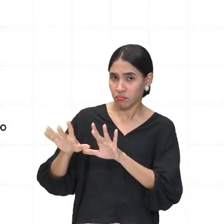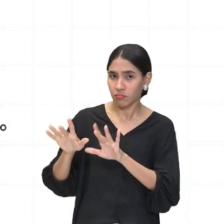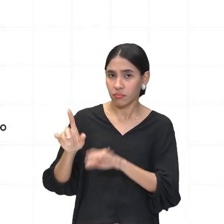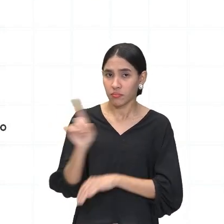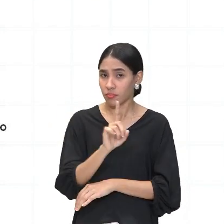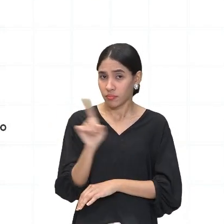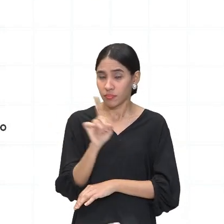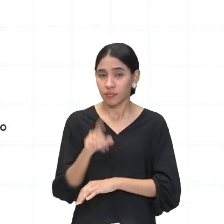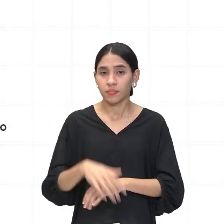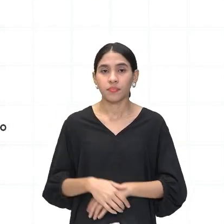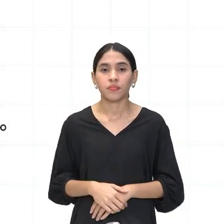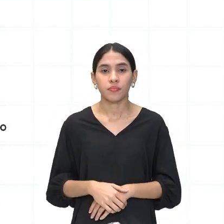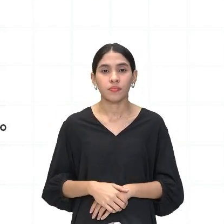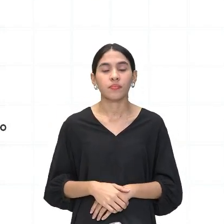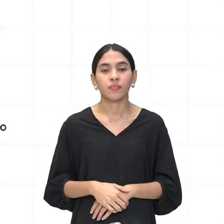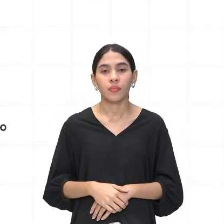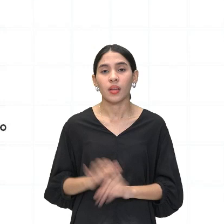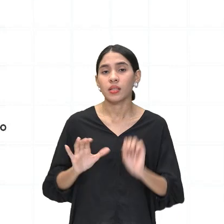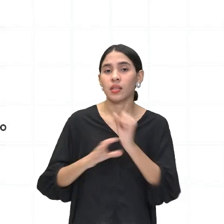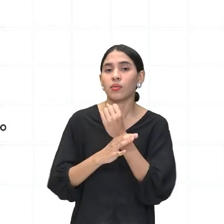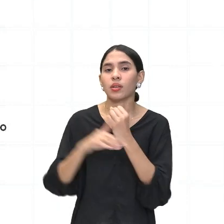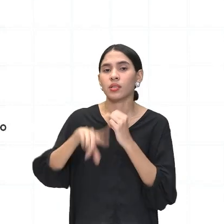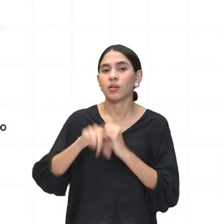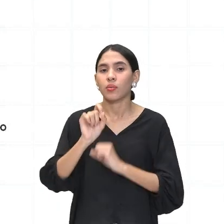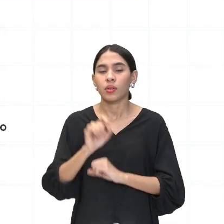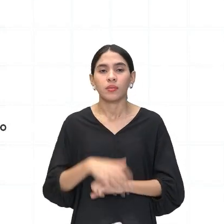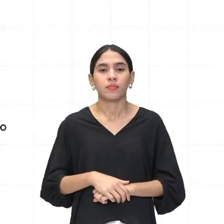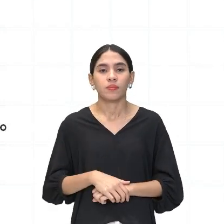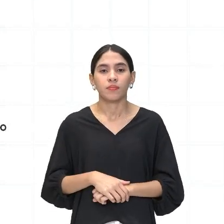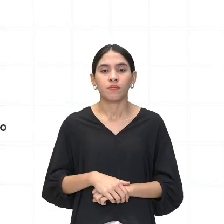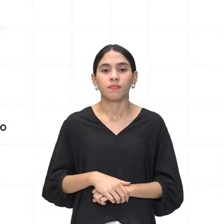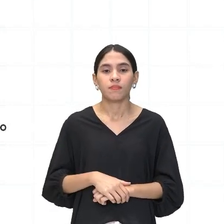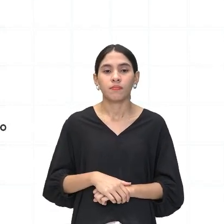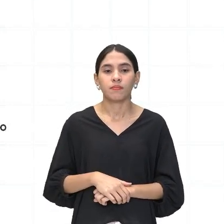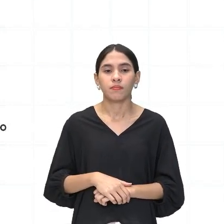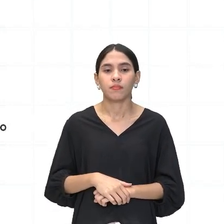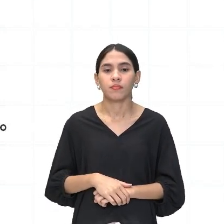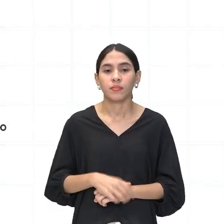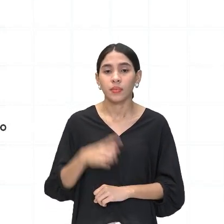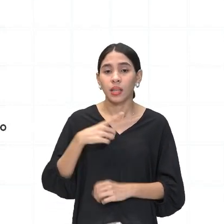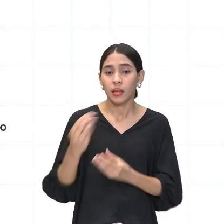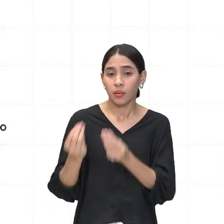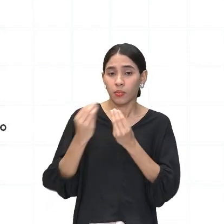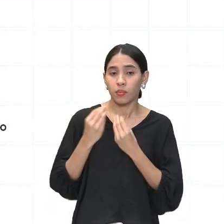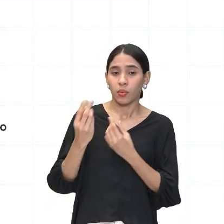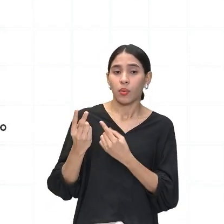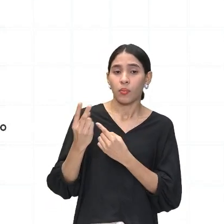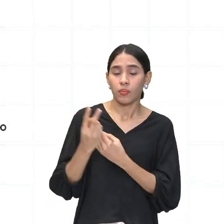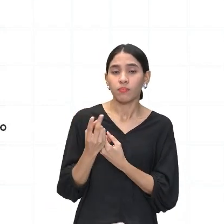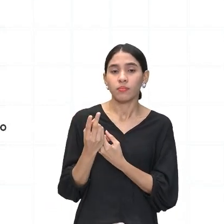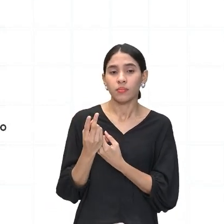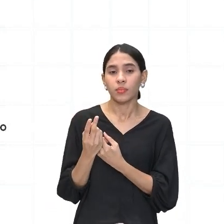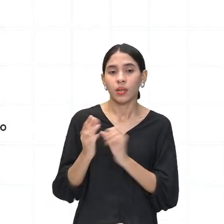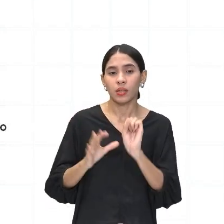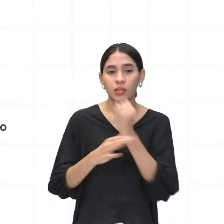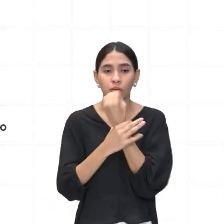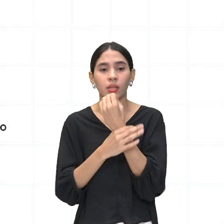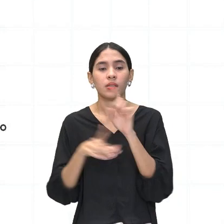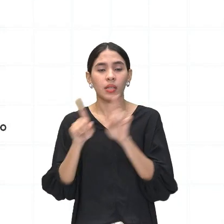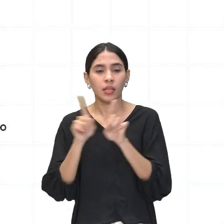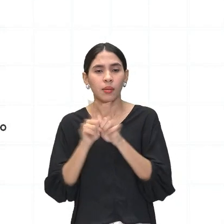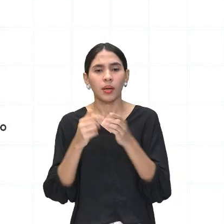tá? Essa garantia de prioridade garante uma primazia em receber proteção e socorro em